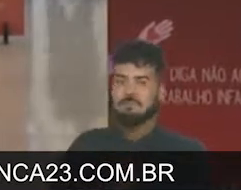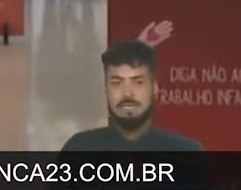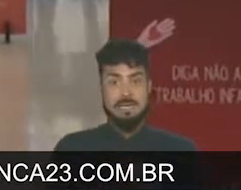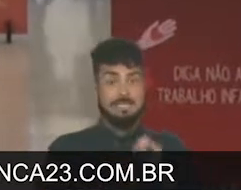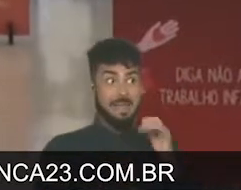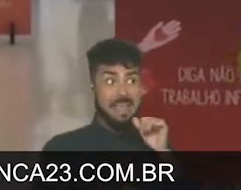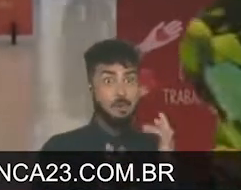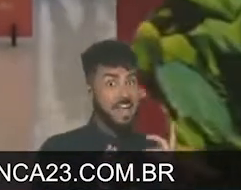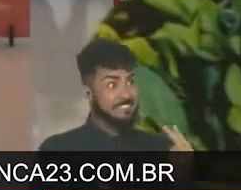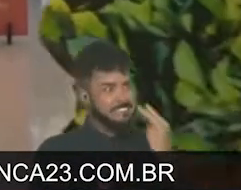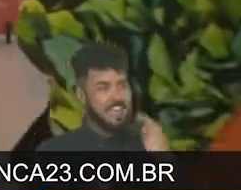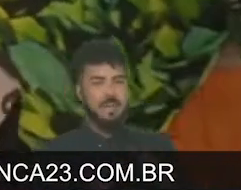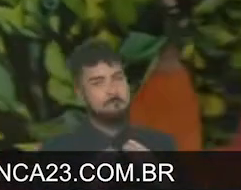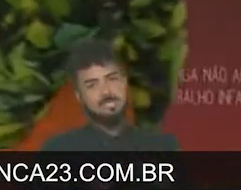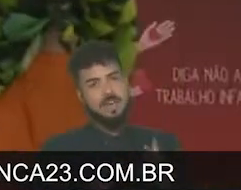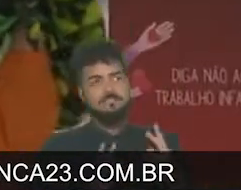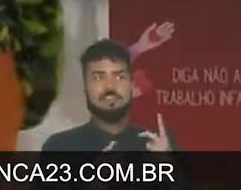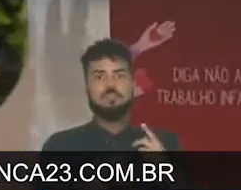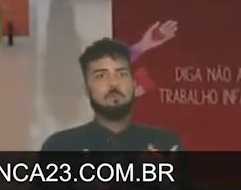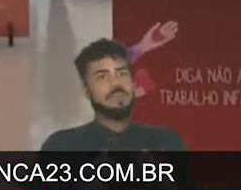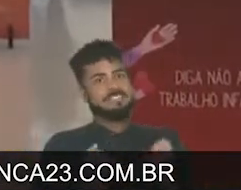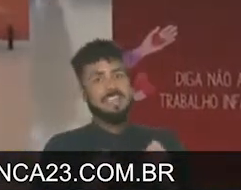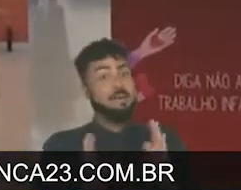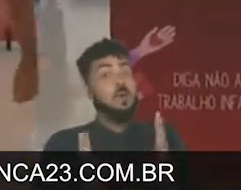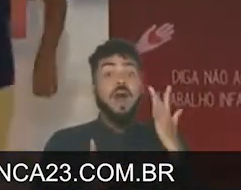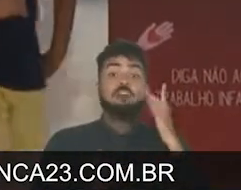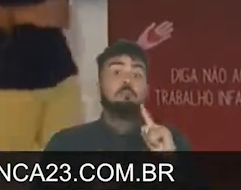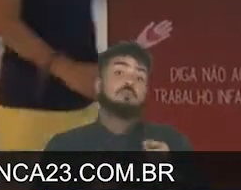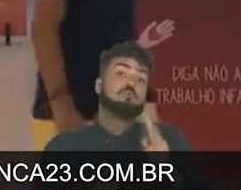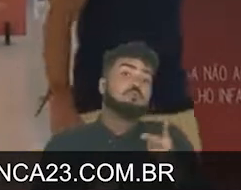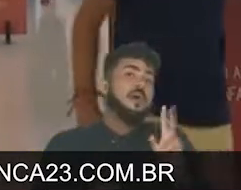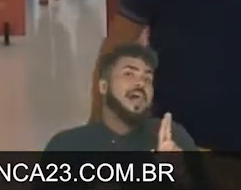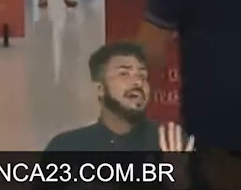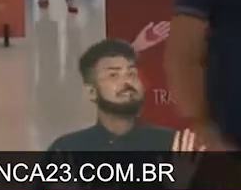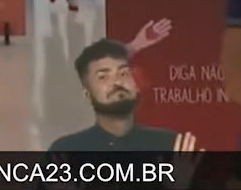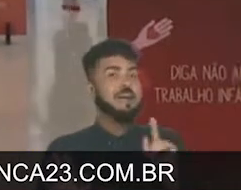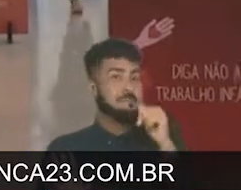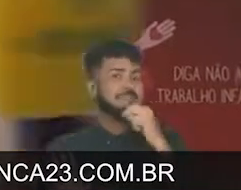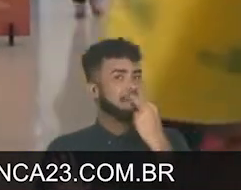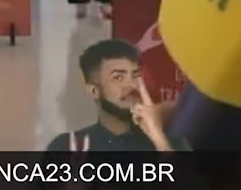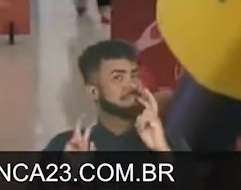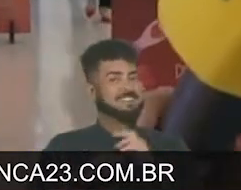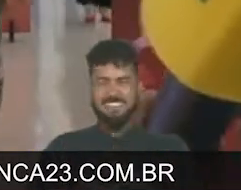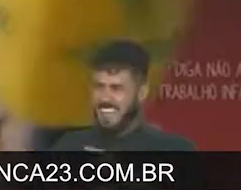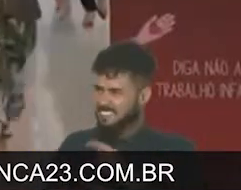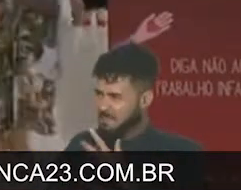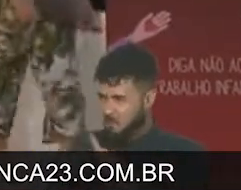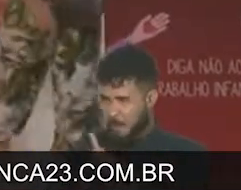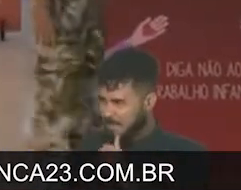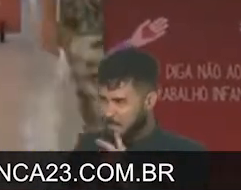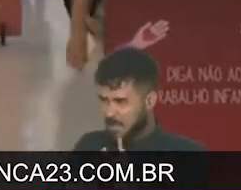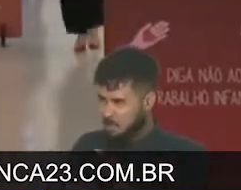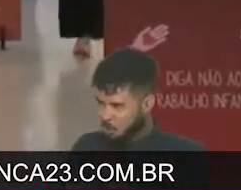vai estragar a surpresa, né? Mas é algo em torno de R$1.000, R$2.000 aí, nesse intervalo. Só ela vai ganhar presente?